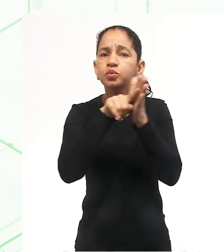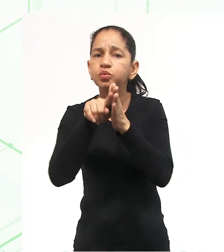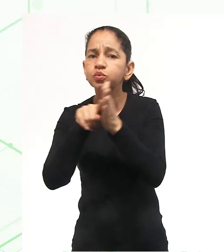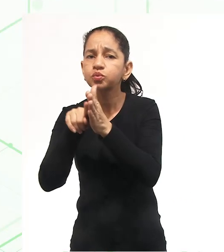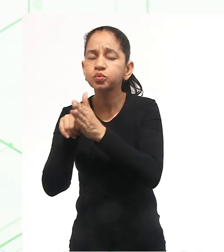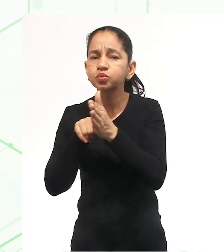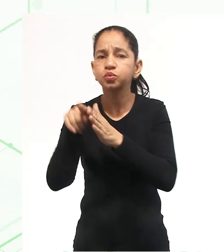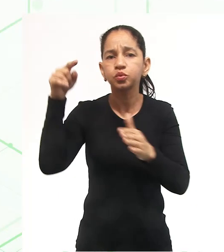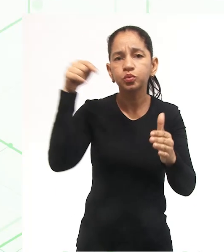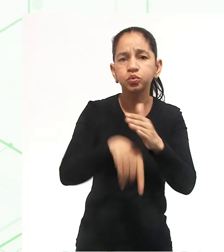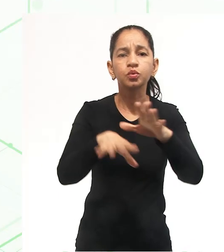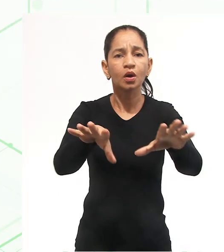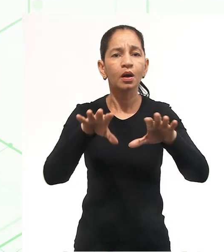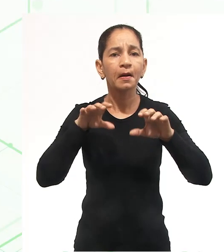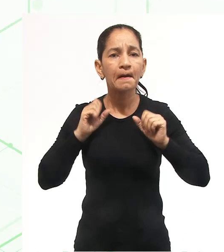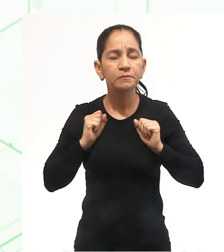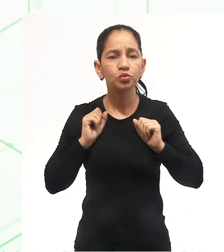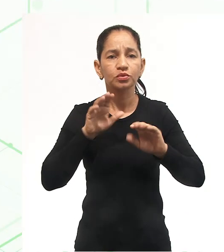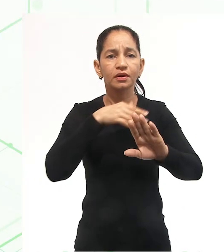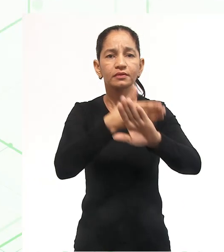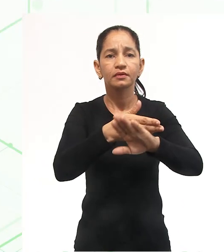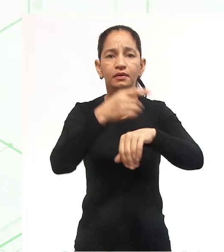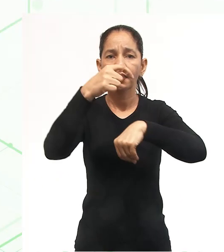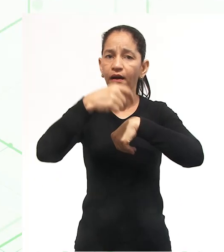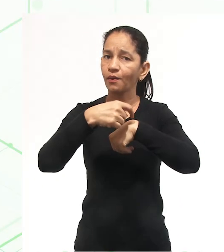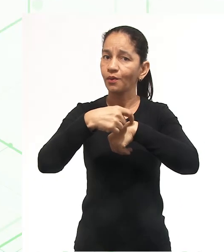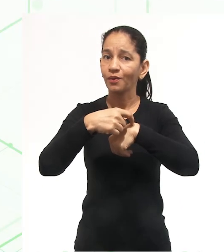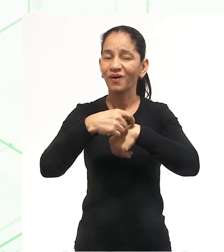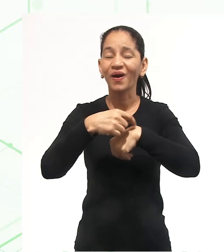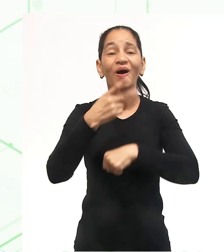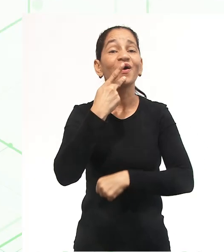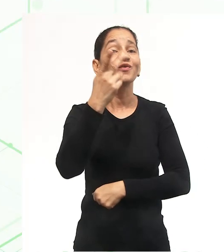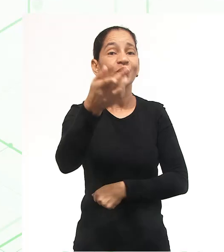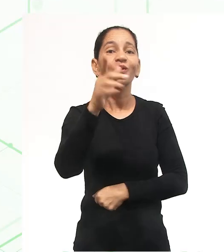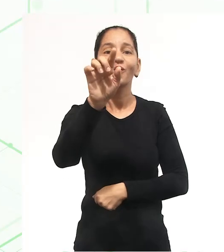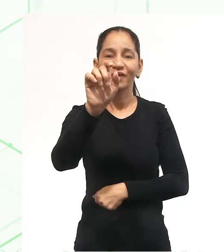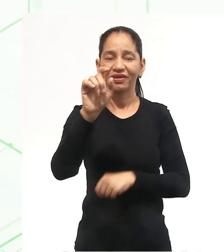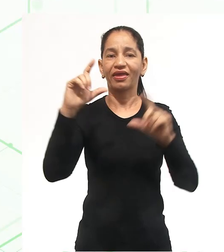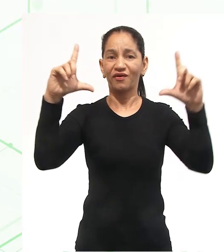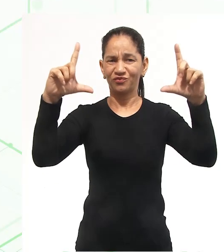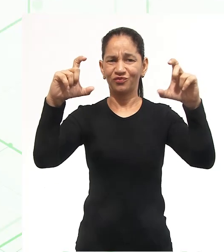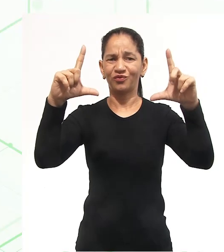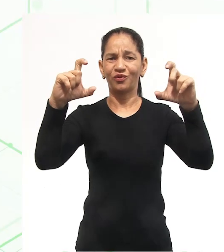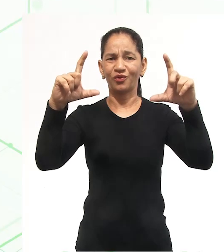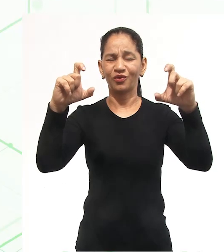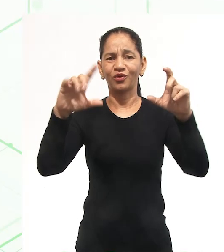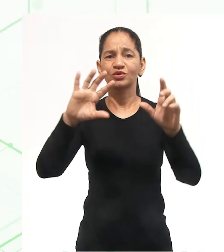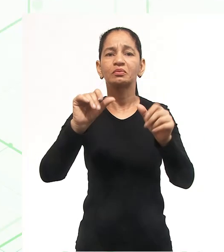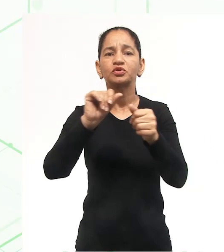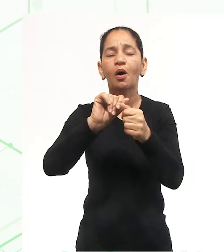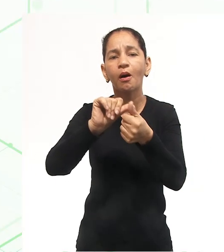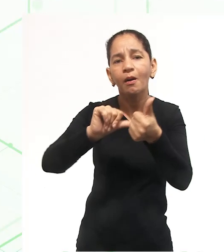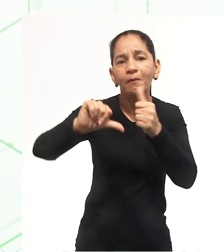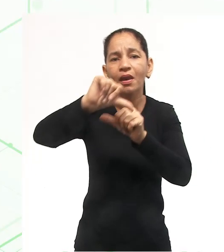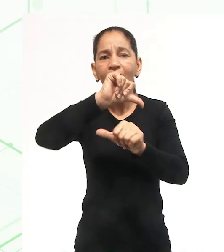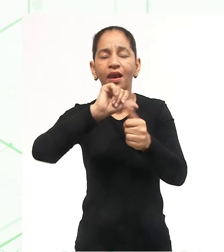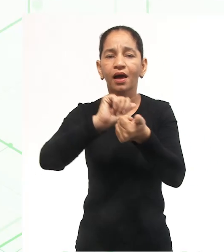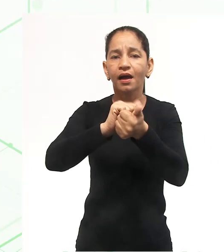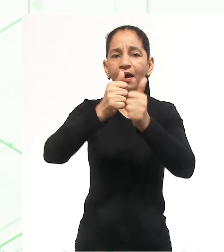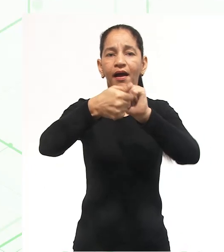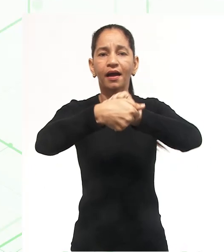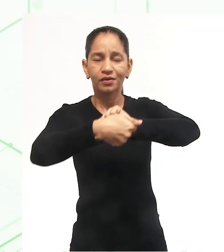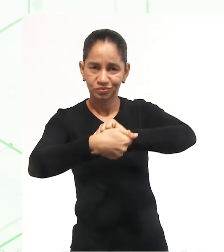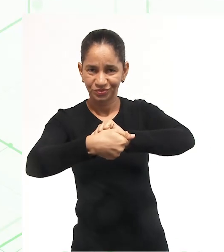acadêmico que a gente se apropriou até o momento. É que ela disse que isso é uma foto nossa, né, gerada, a gente só deu comando para